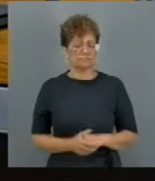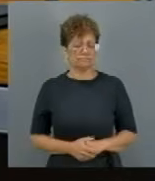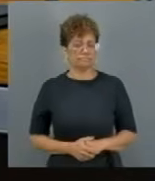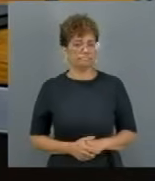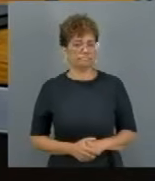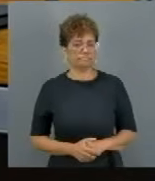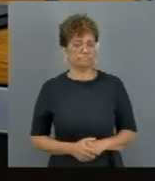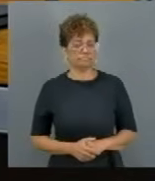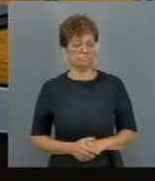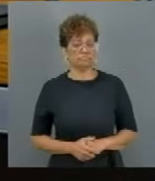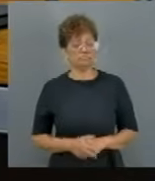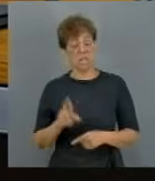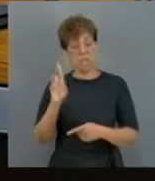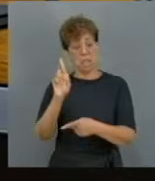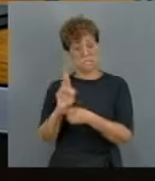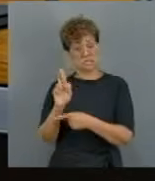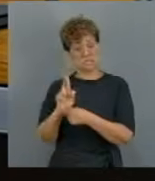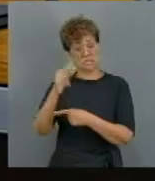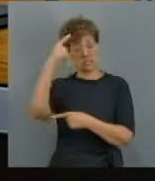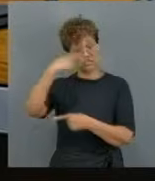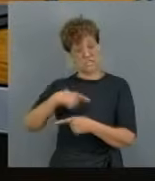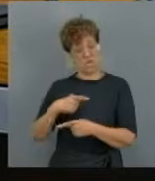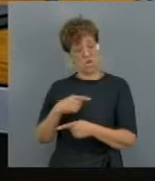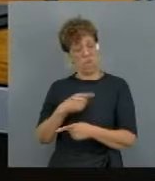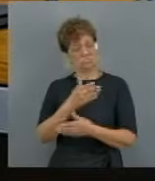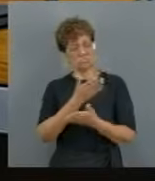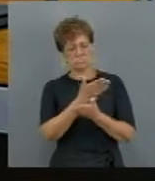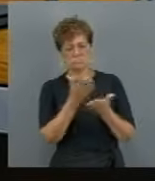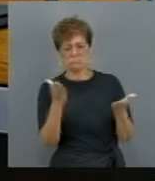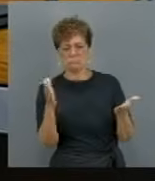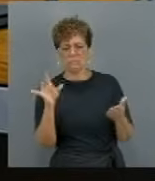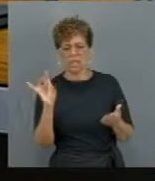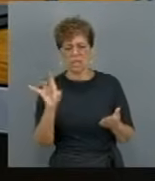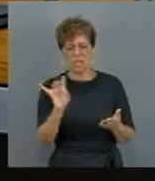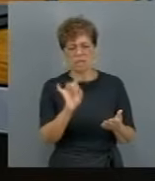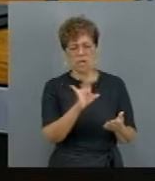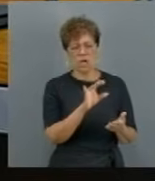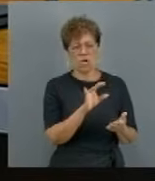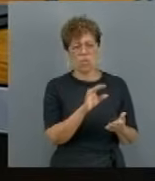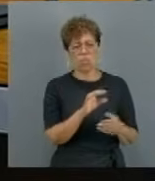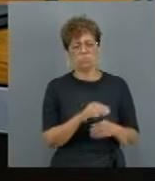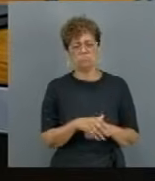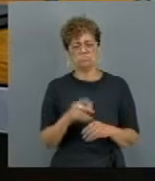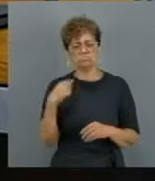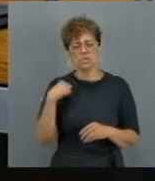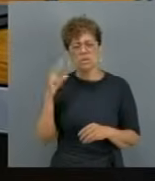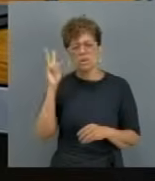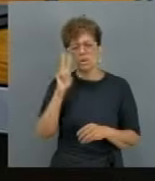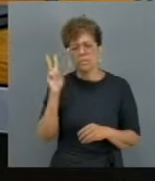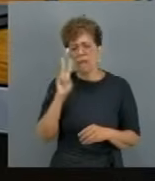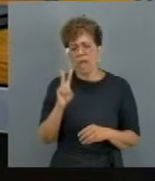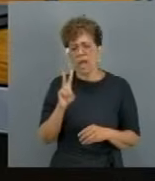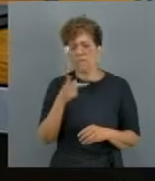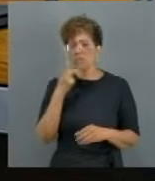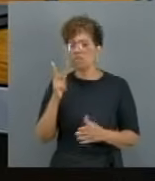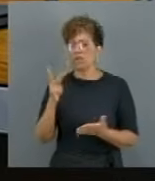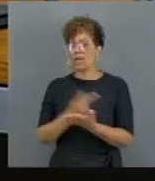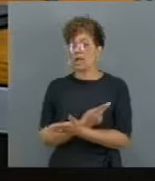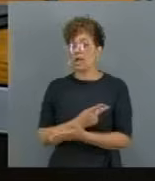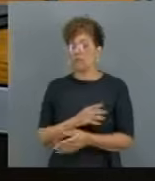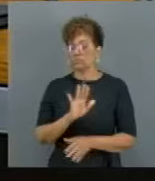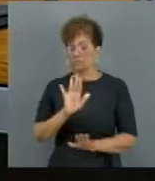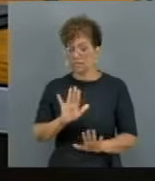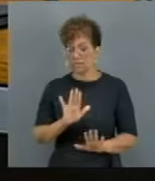E fizemos uma representação e o senhor, deixa eu me lembrar aqui para não cometer injustiças, por